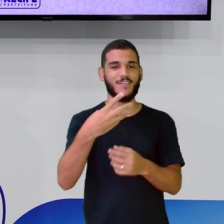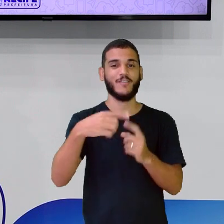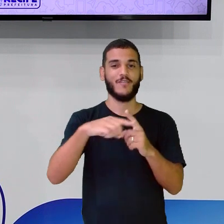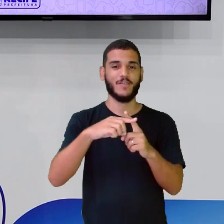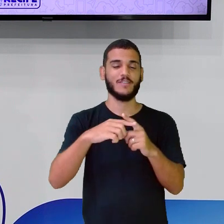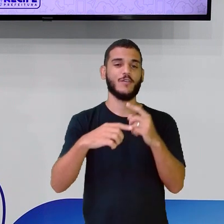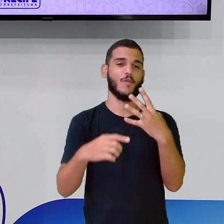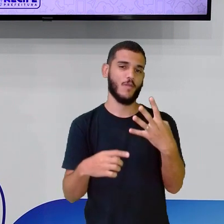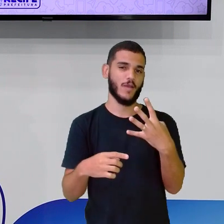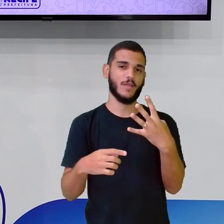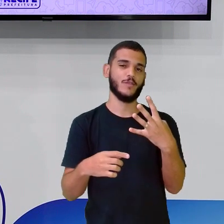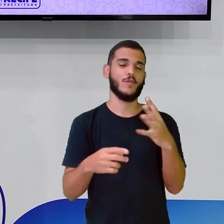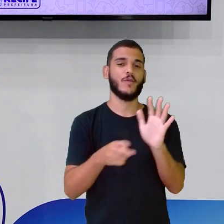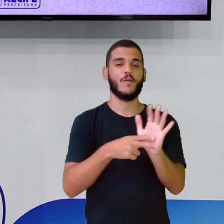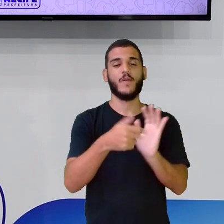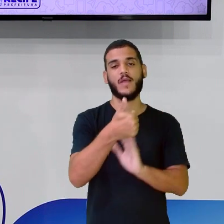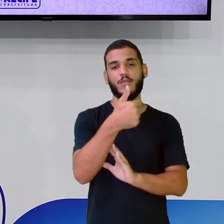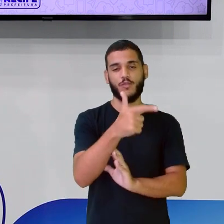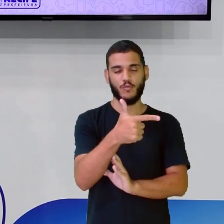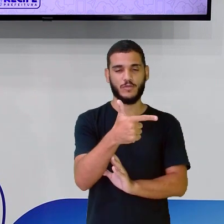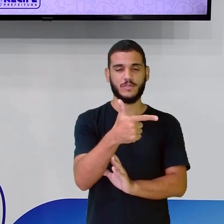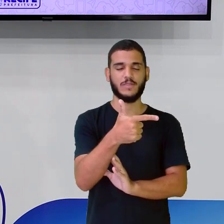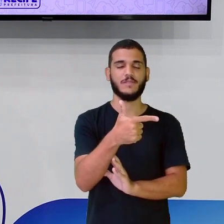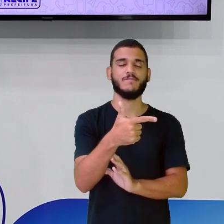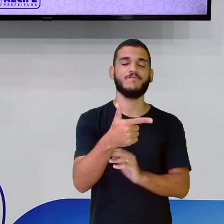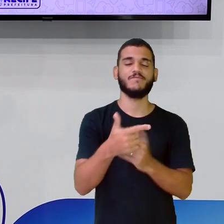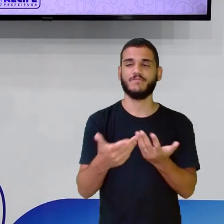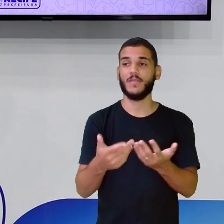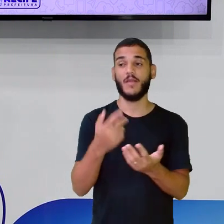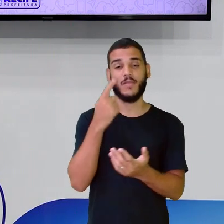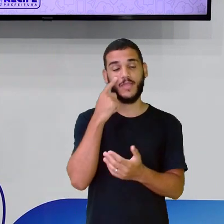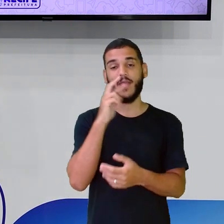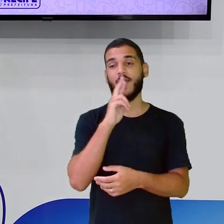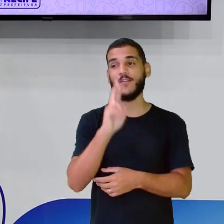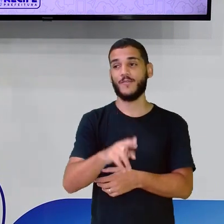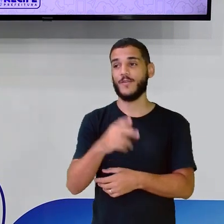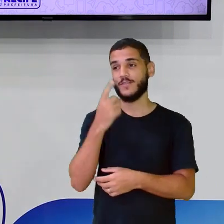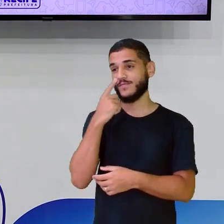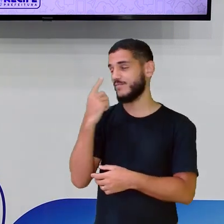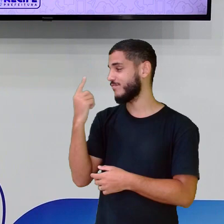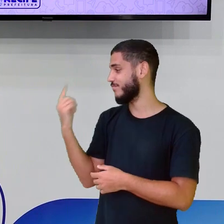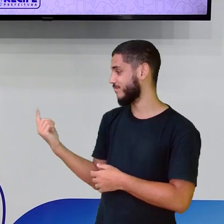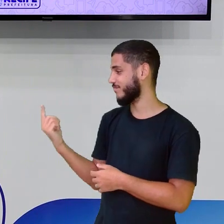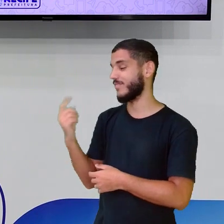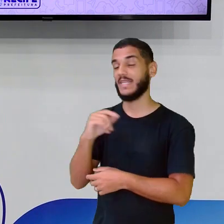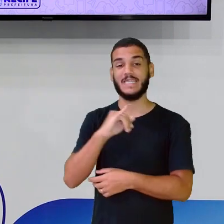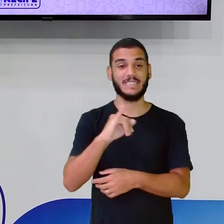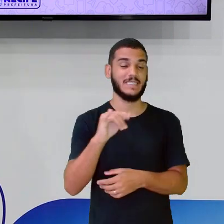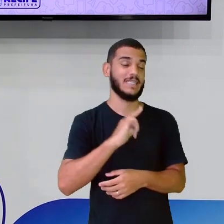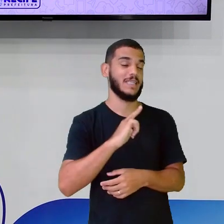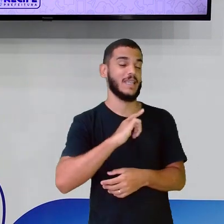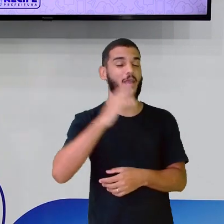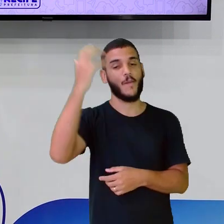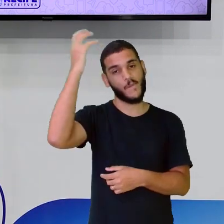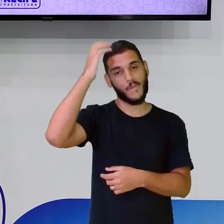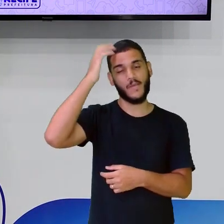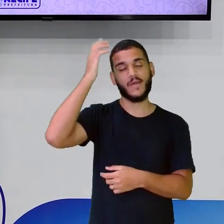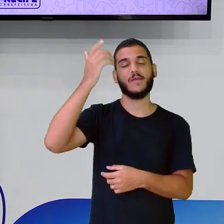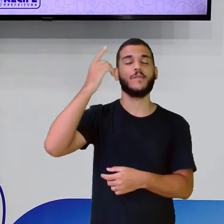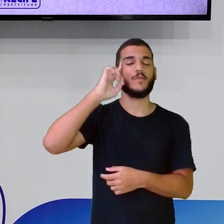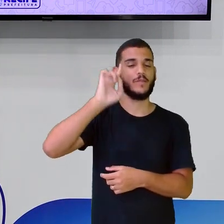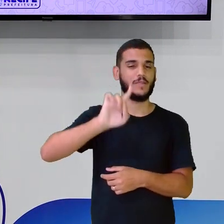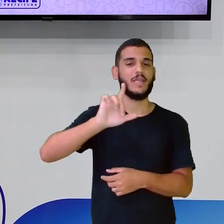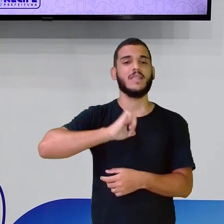1. 3 vezes 2, 6. Com 1, 7. Se eu tomar 3 banhos por dia, eu vou gastar em média